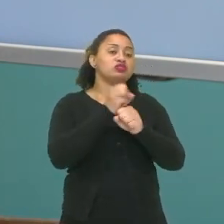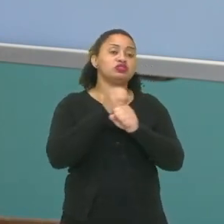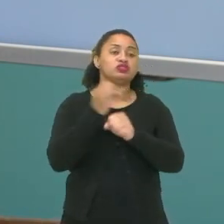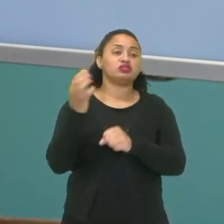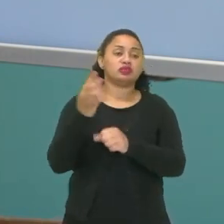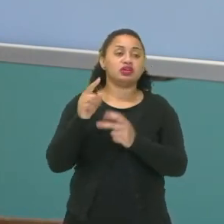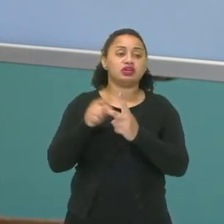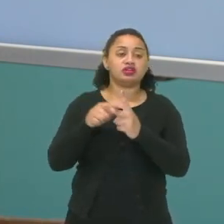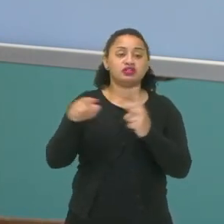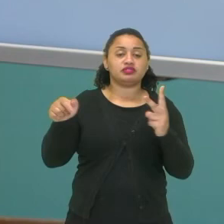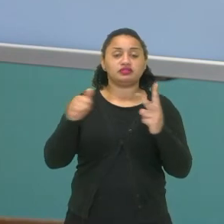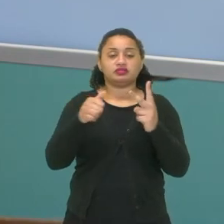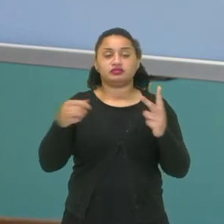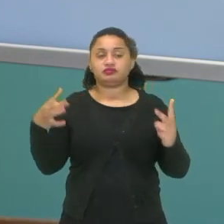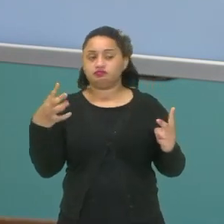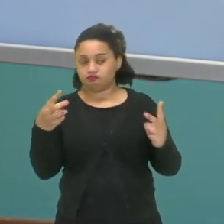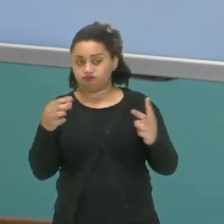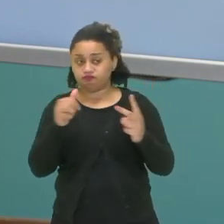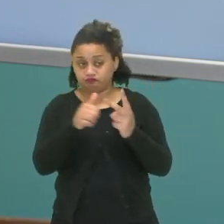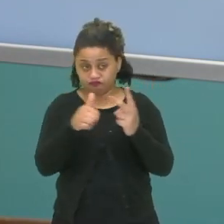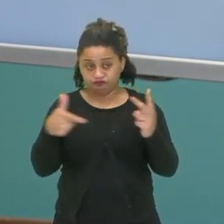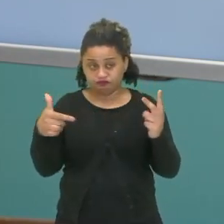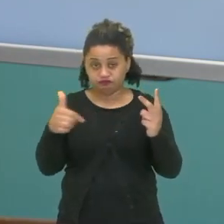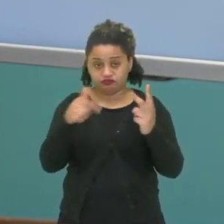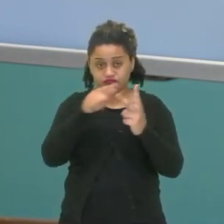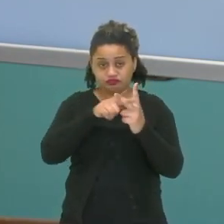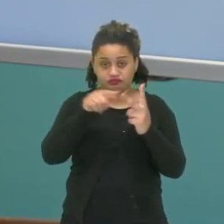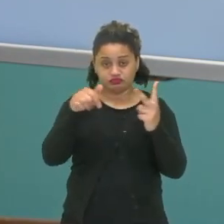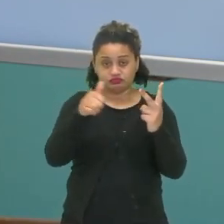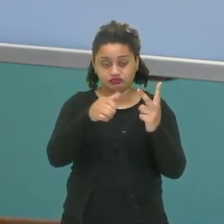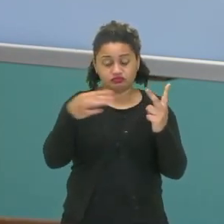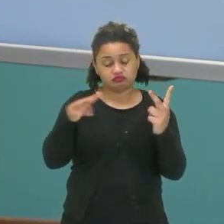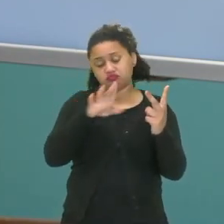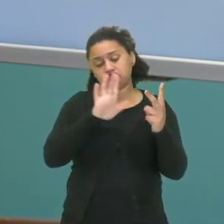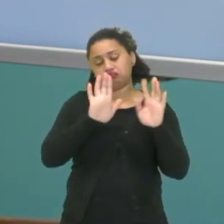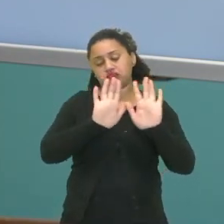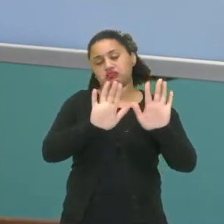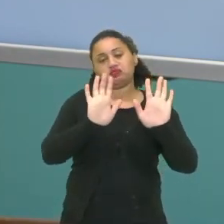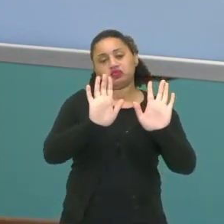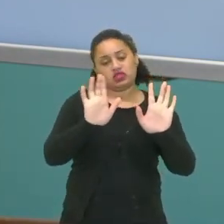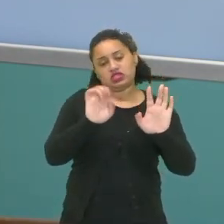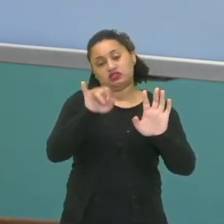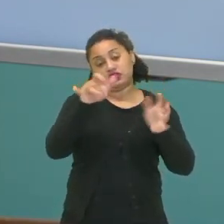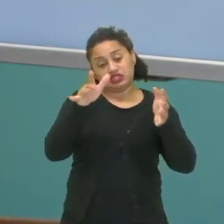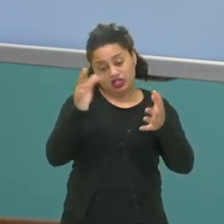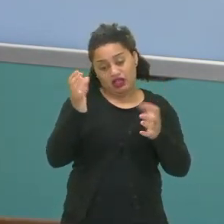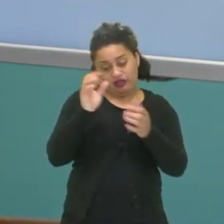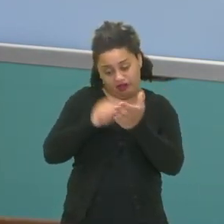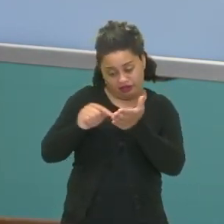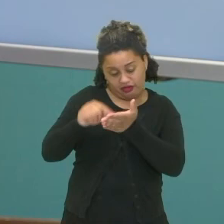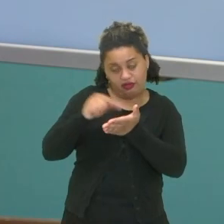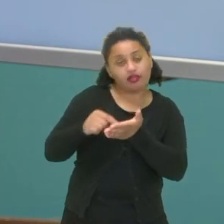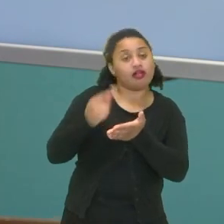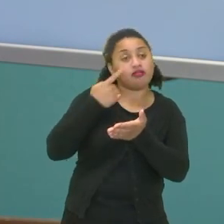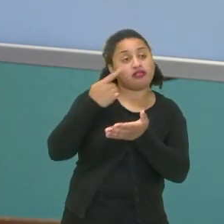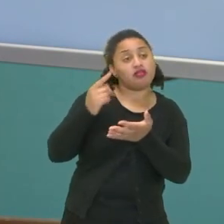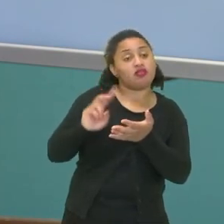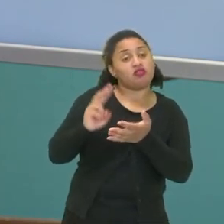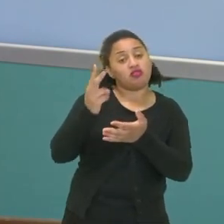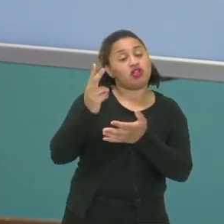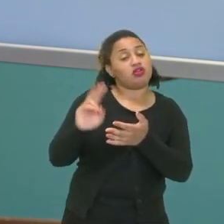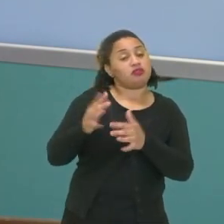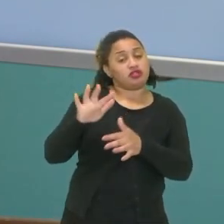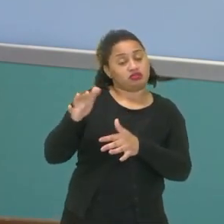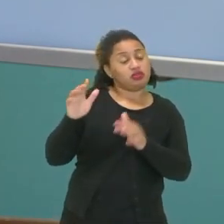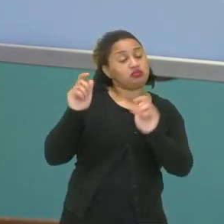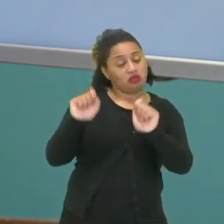Aqui eu deixo indicado, se você quiser tirar o valor aproximado, não tem problema. A mesma coisa aqui em E, que agora eu vou fazer